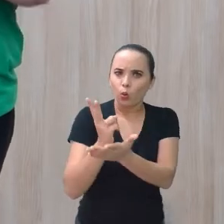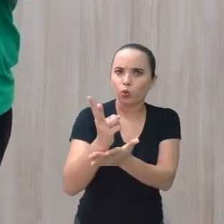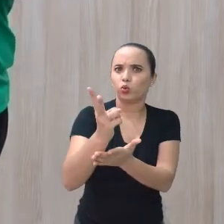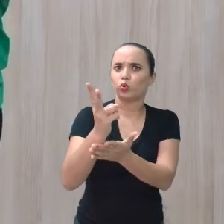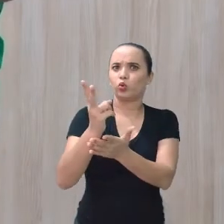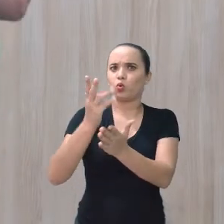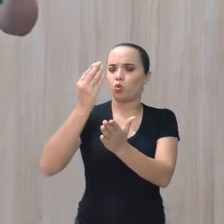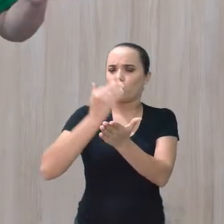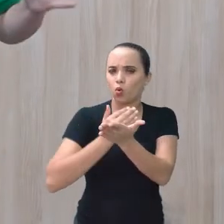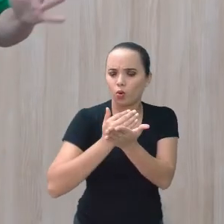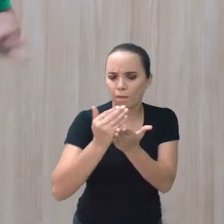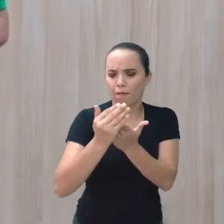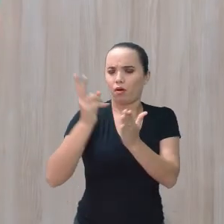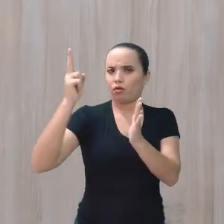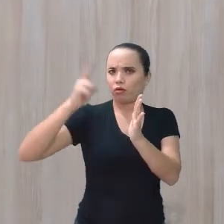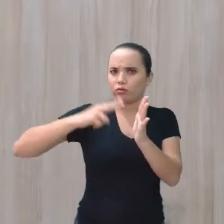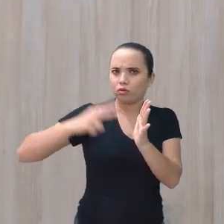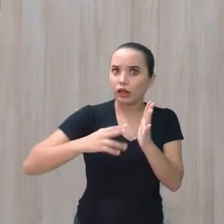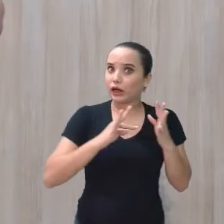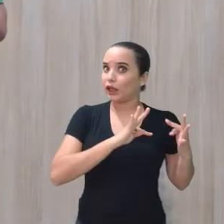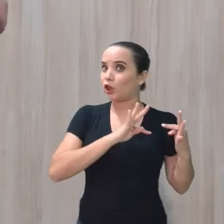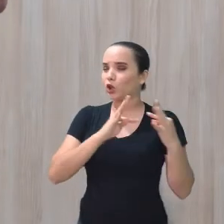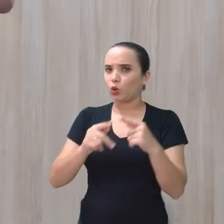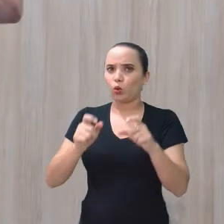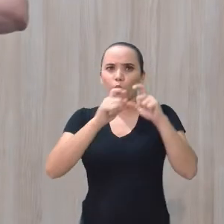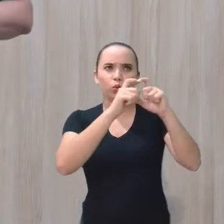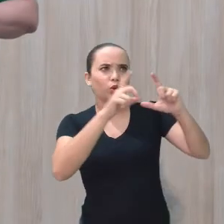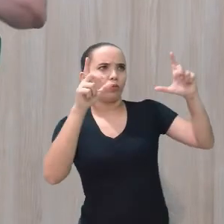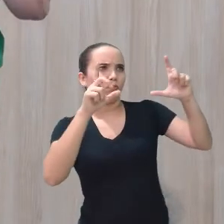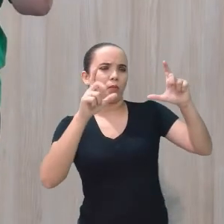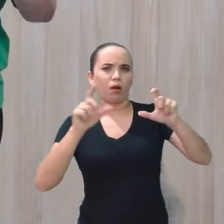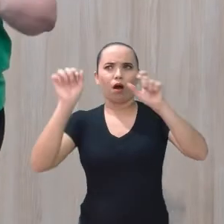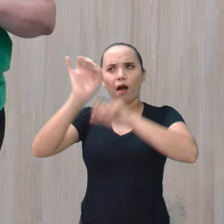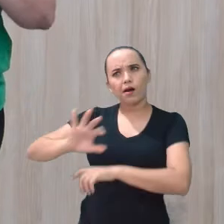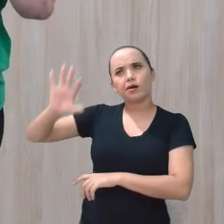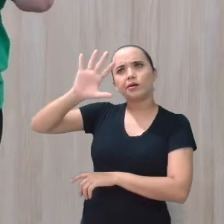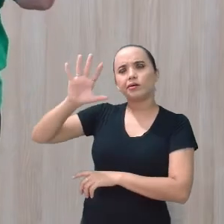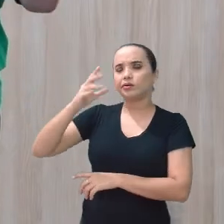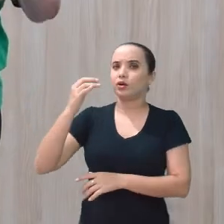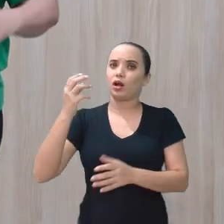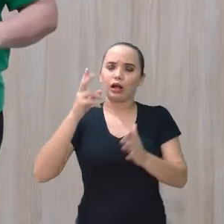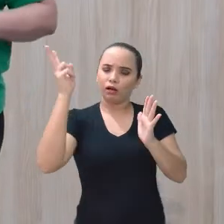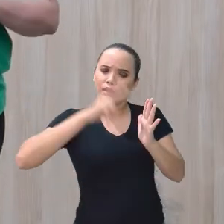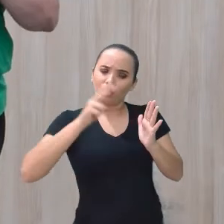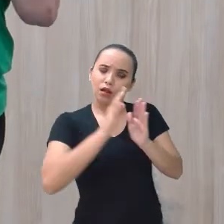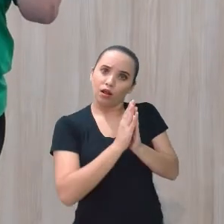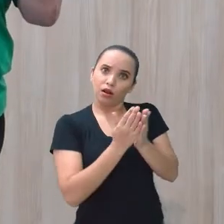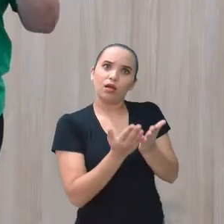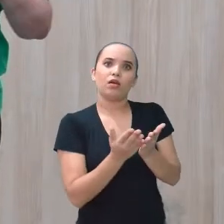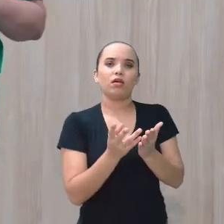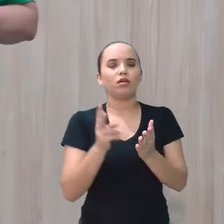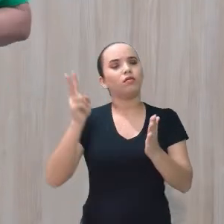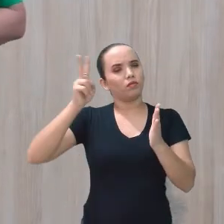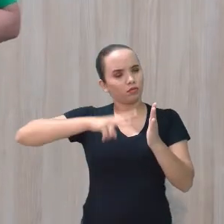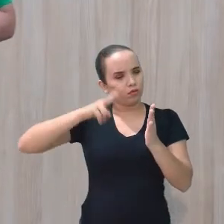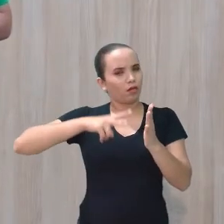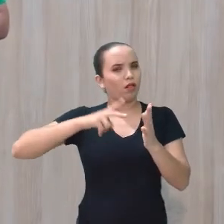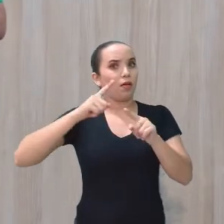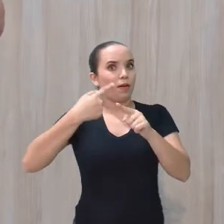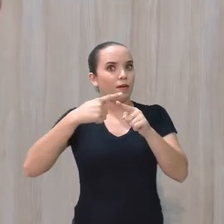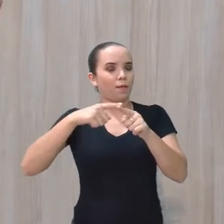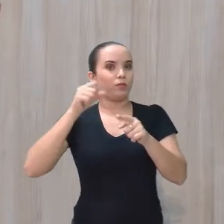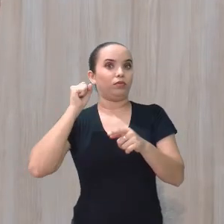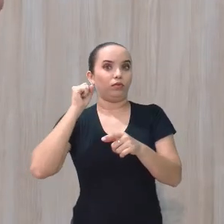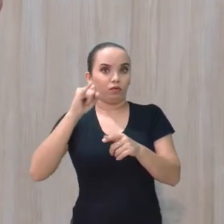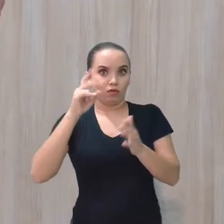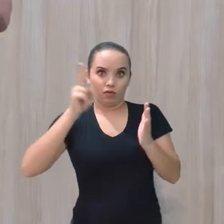sabe, manchetes, tudo que você vê, leia. Leia-se, aperfeiçoe na leitura, porque